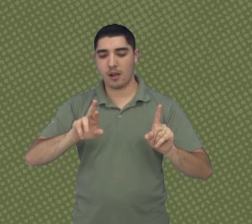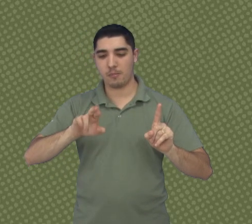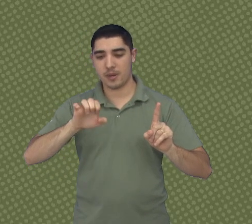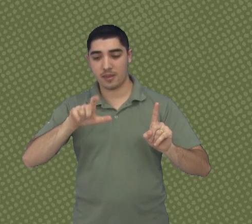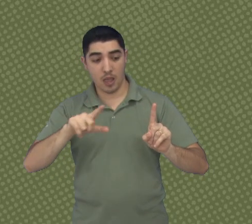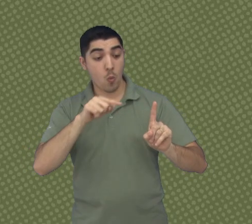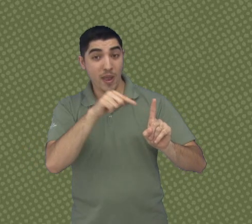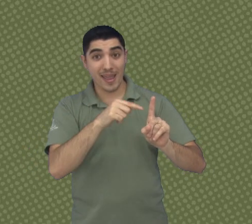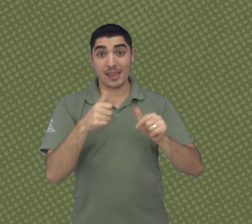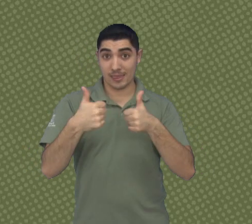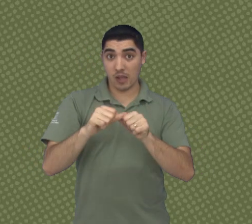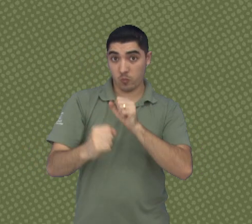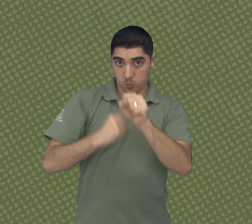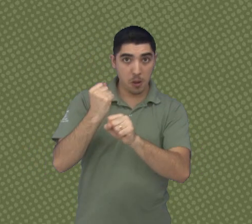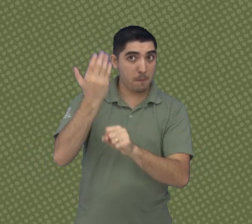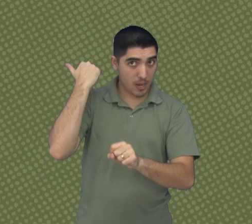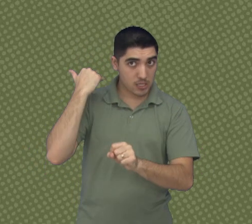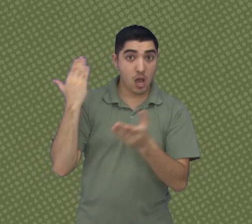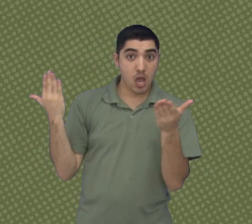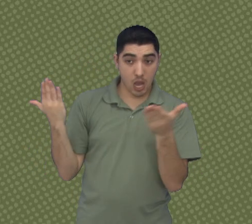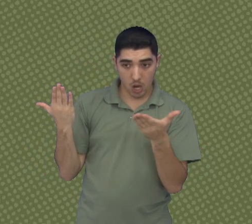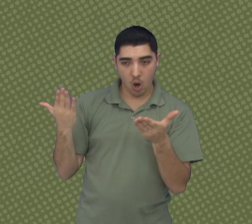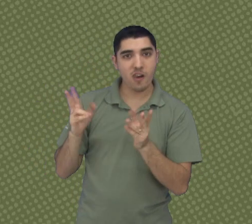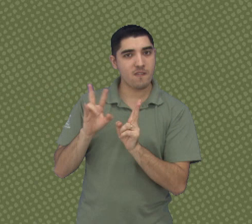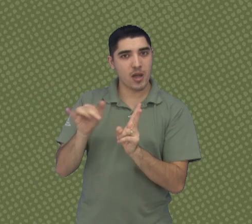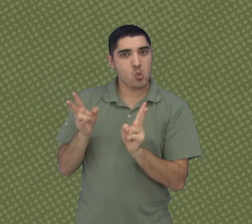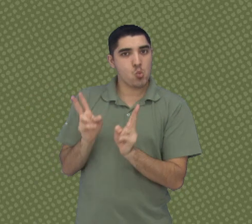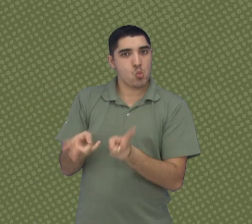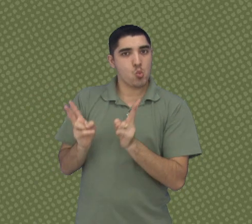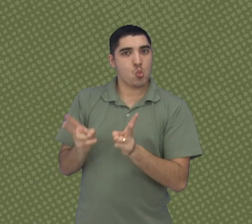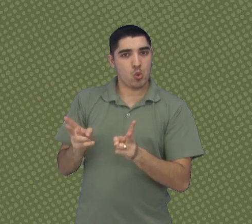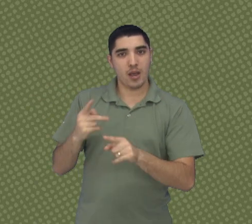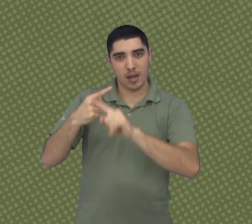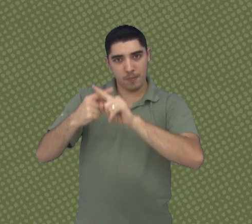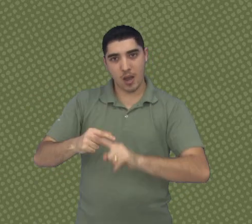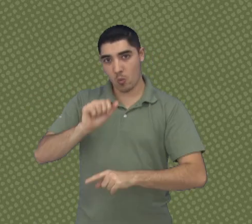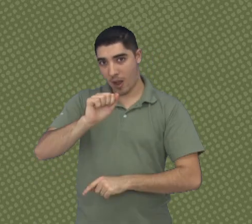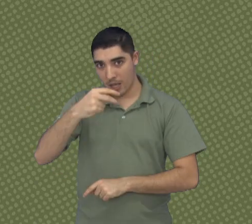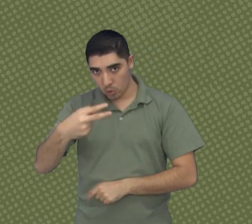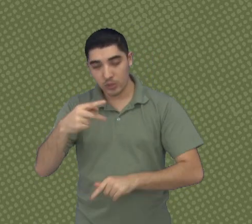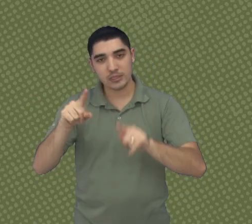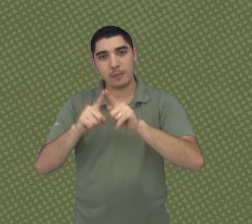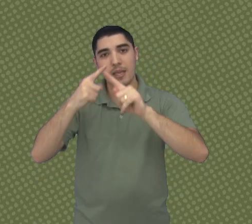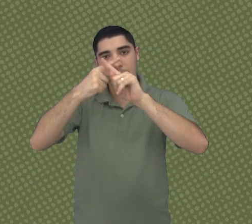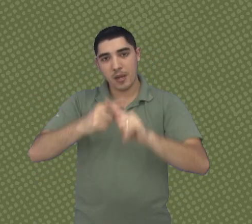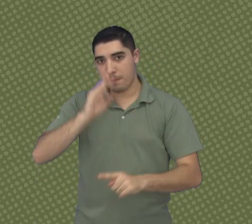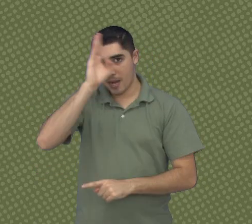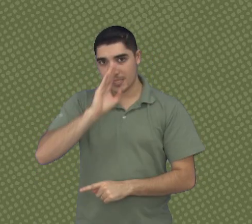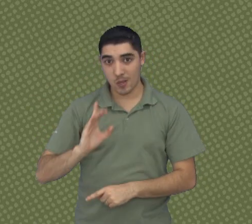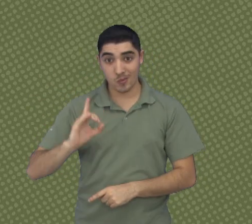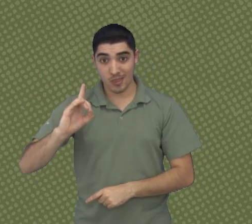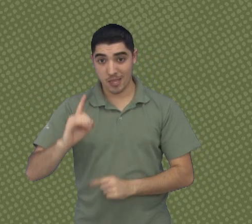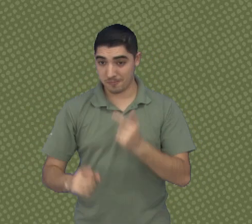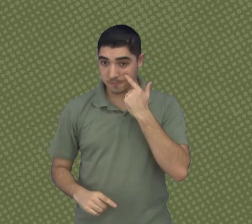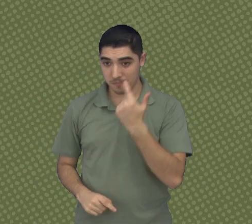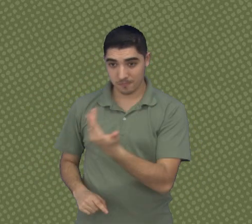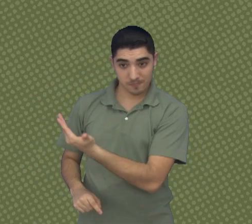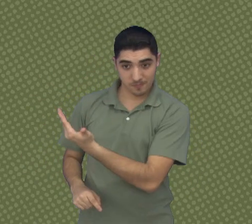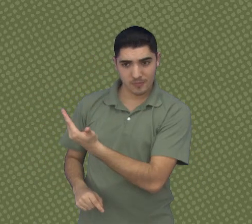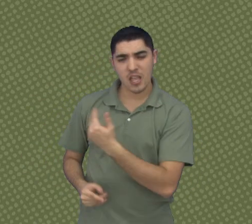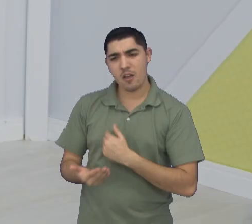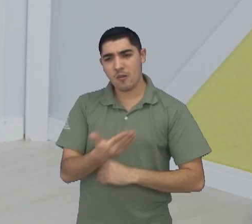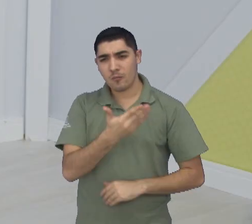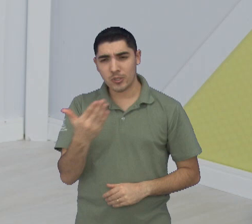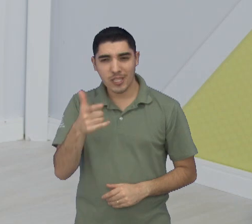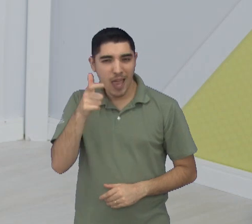vai continuar no elenco aí da Série A2 e também no Campeonato Brasileiro da Série D. Se você acompanha o Hora do Esporte, você já